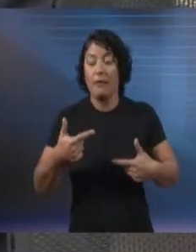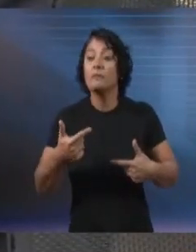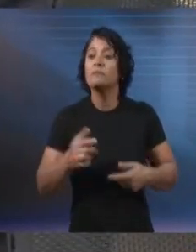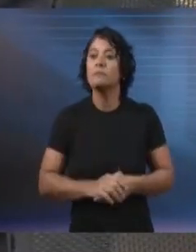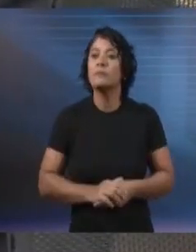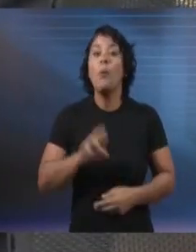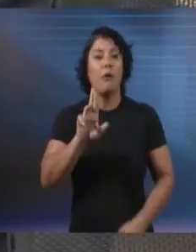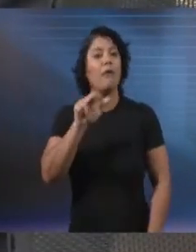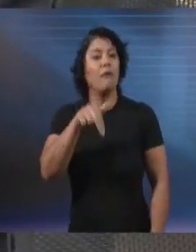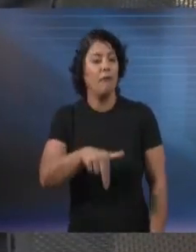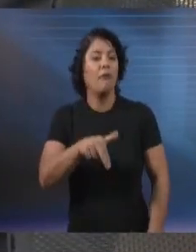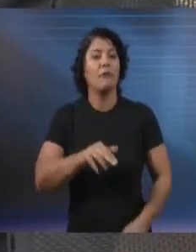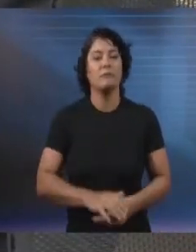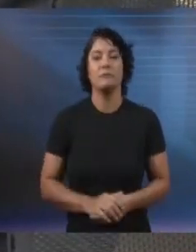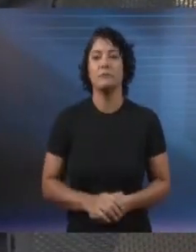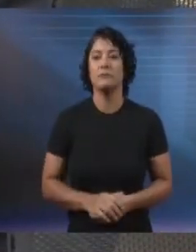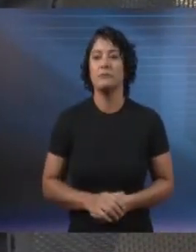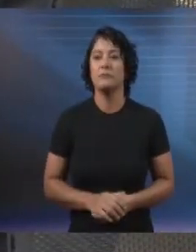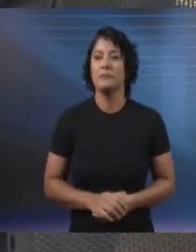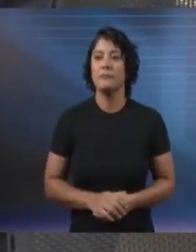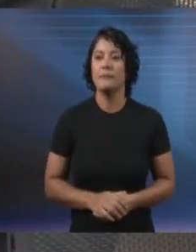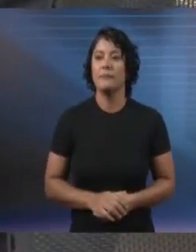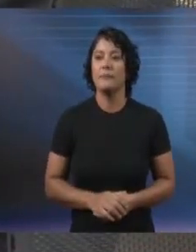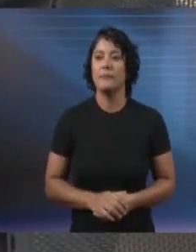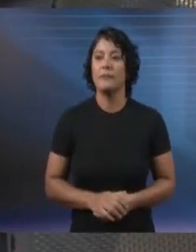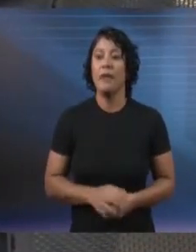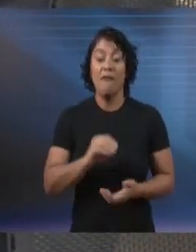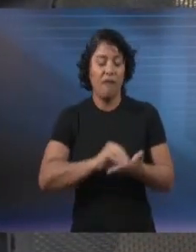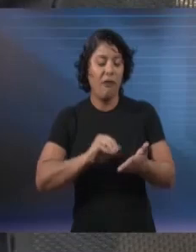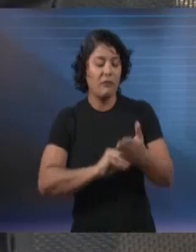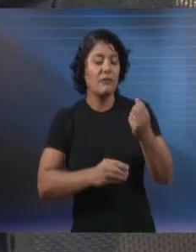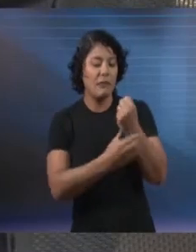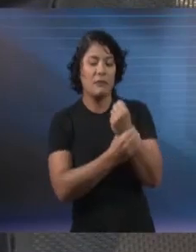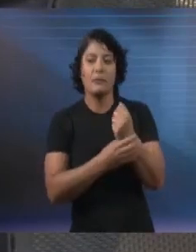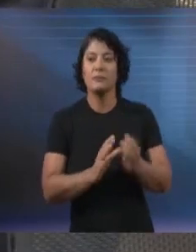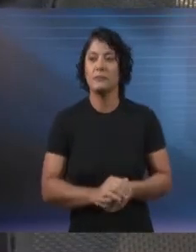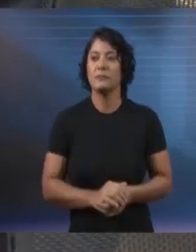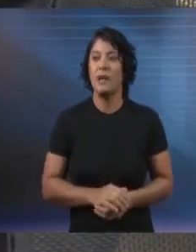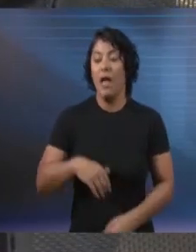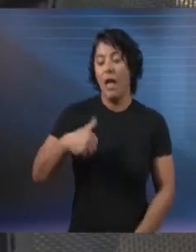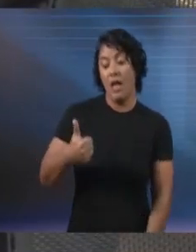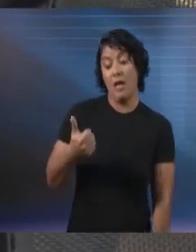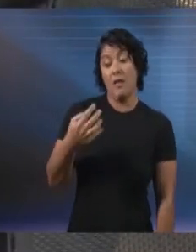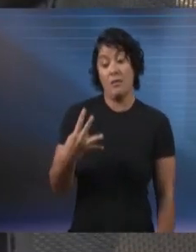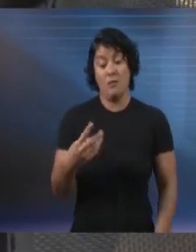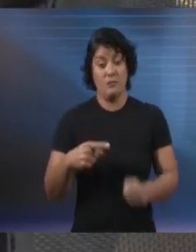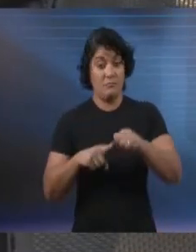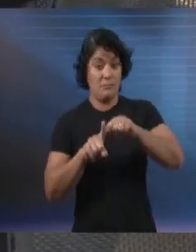encontra numa inteira insegurança pública. Além disso,